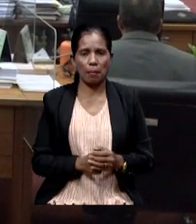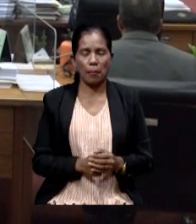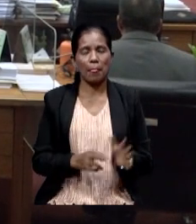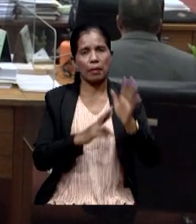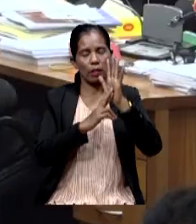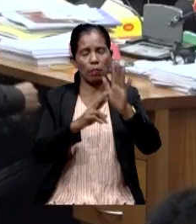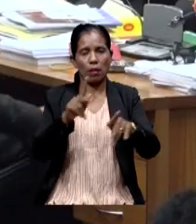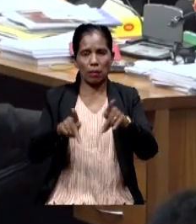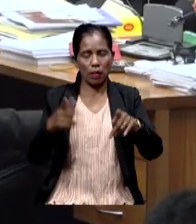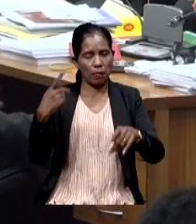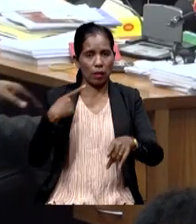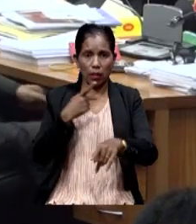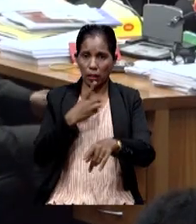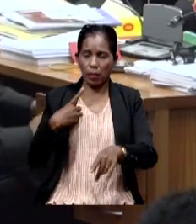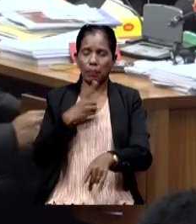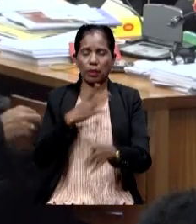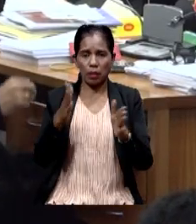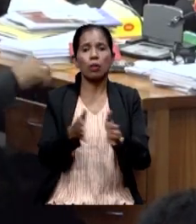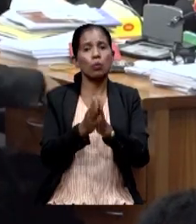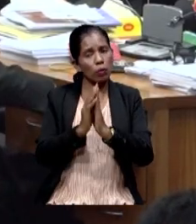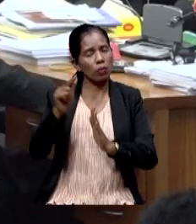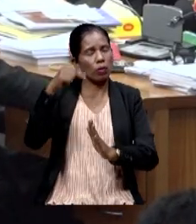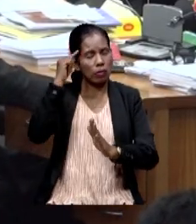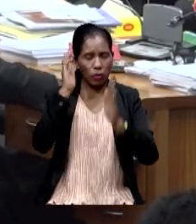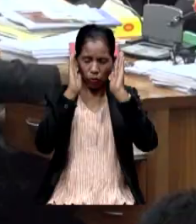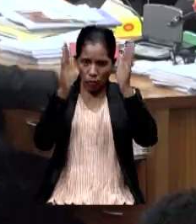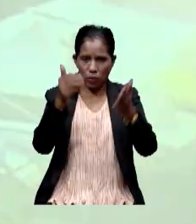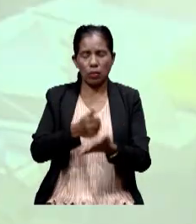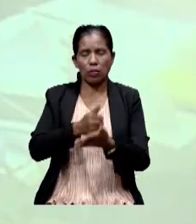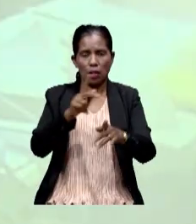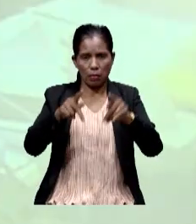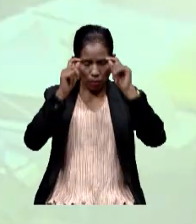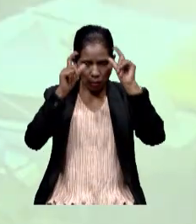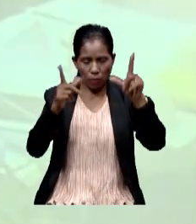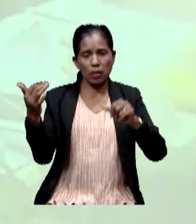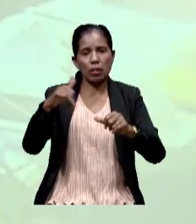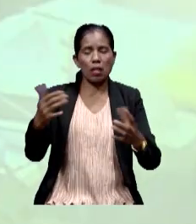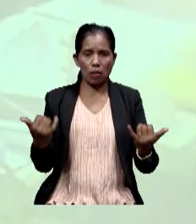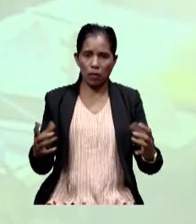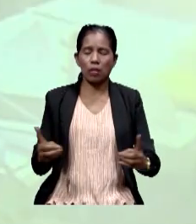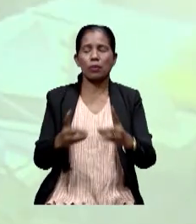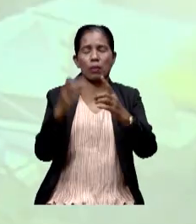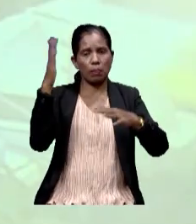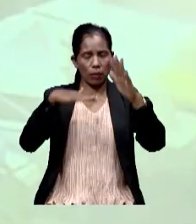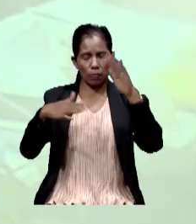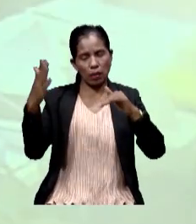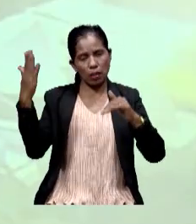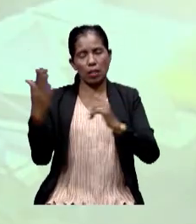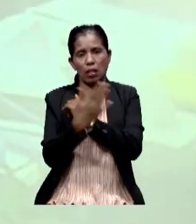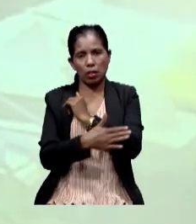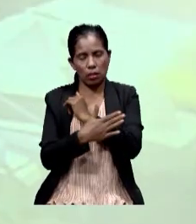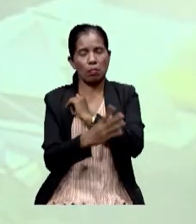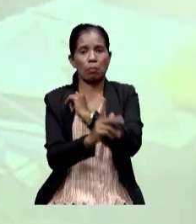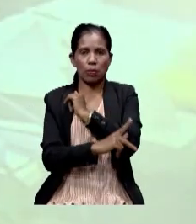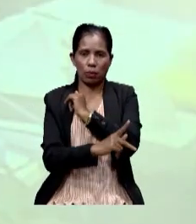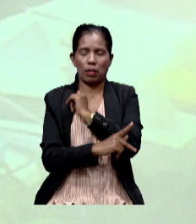Parlamento Nacional. Husu governo atofo atensaun ba Timor-Leste sira nebe daudaun ne enfrenta hela problema ia e manirain.